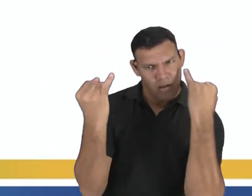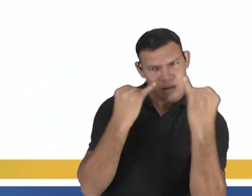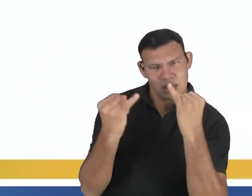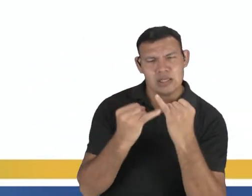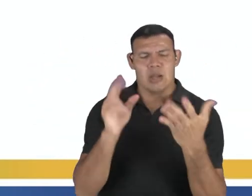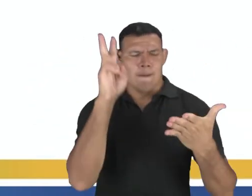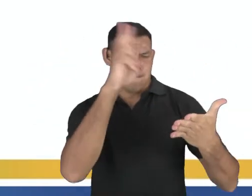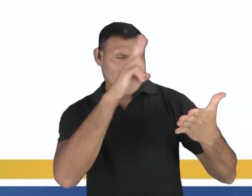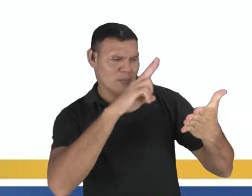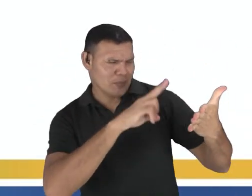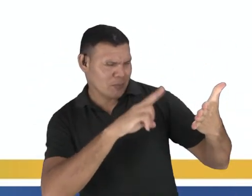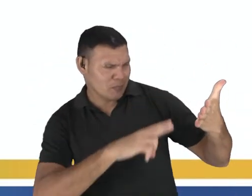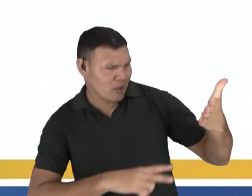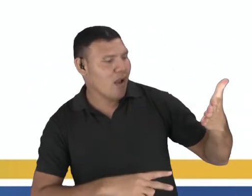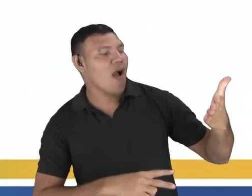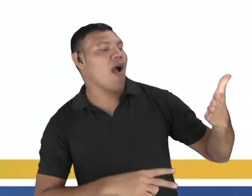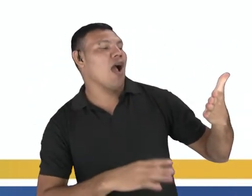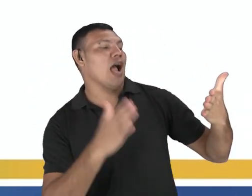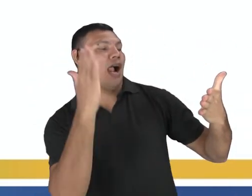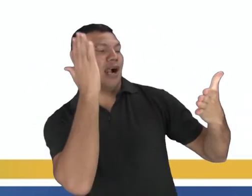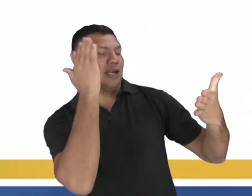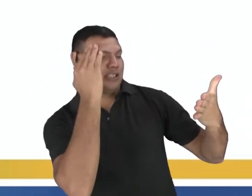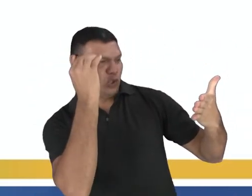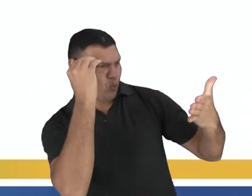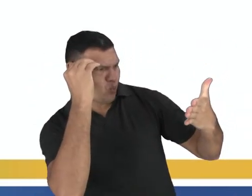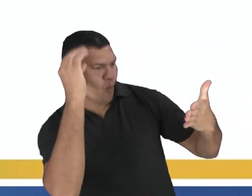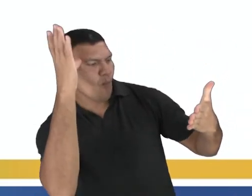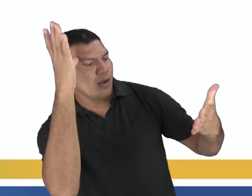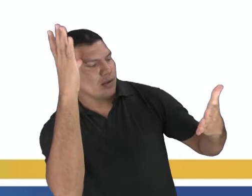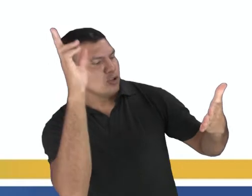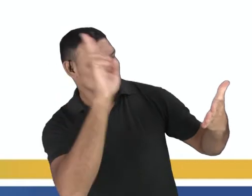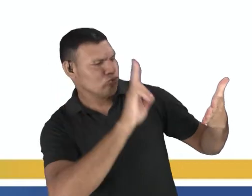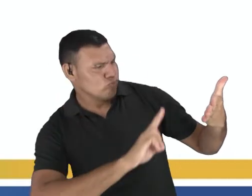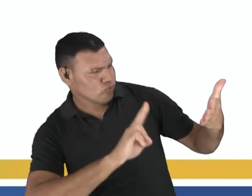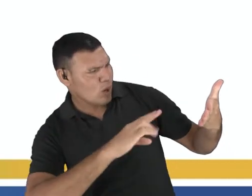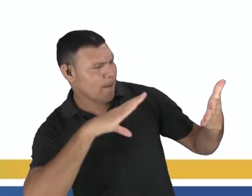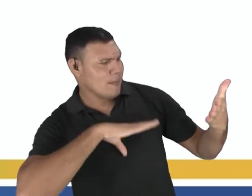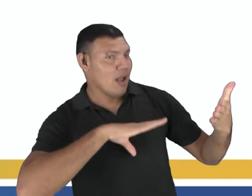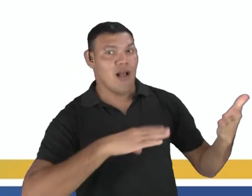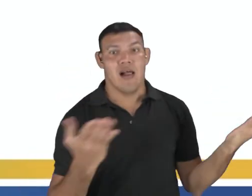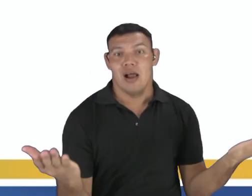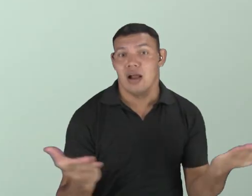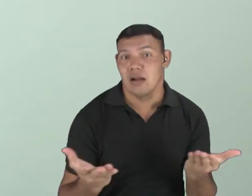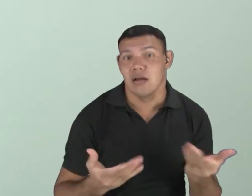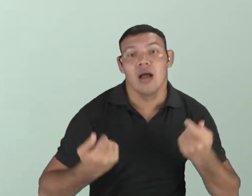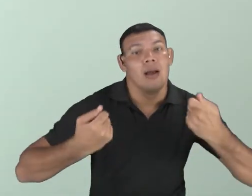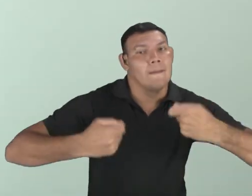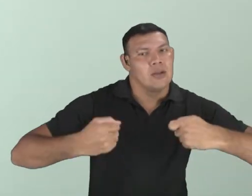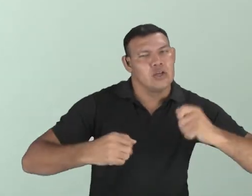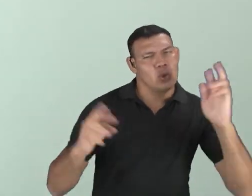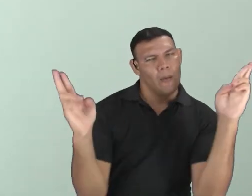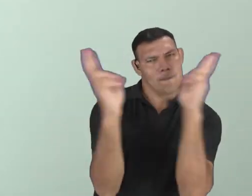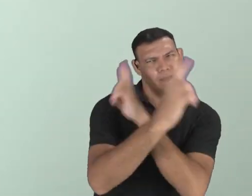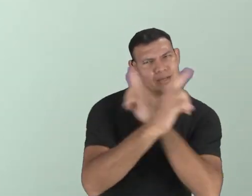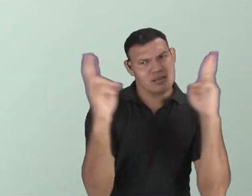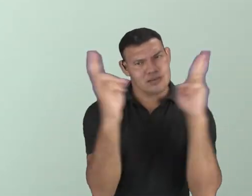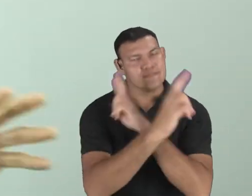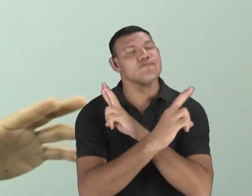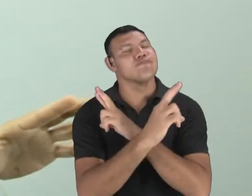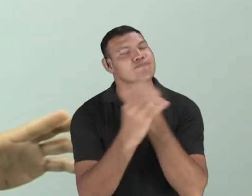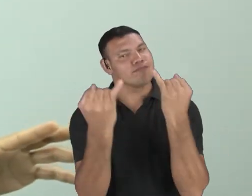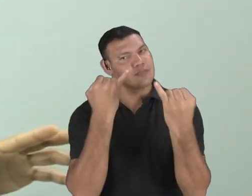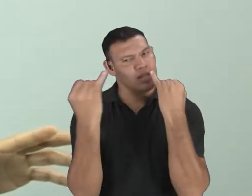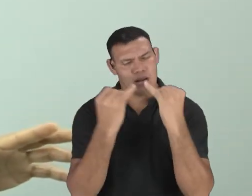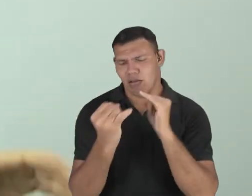as informações. Você leu muito, você tem conhecimento do conteúdo, você sabe utilizar o português, agora você só